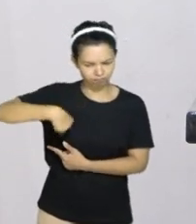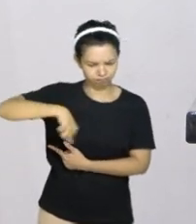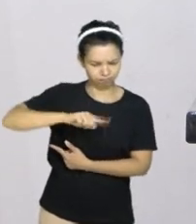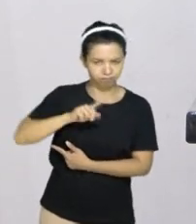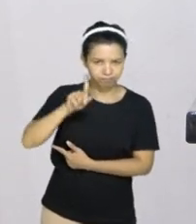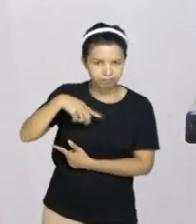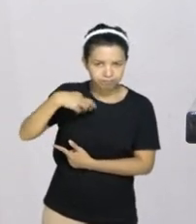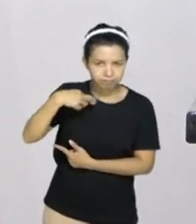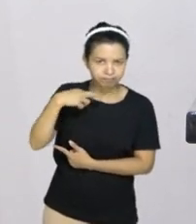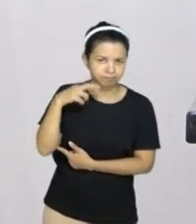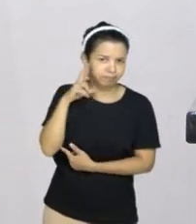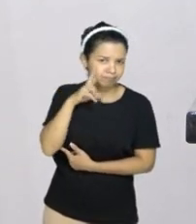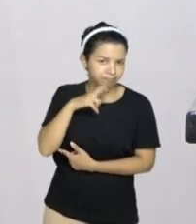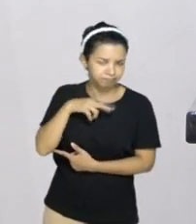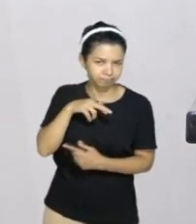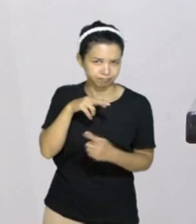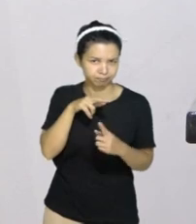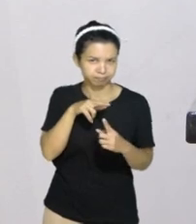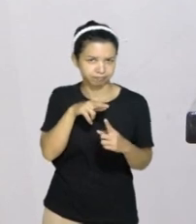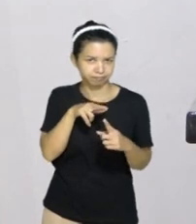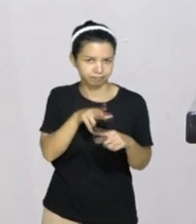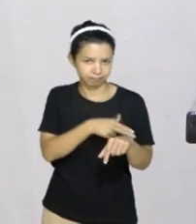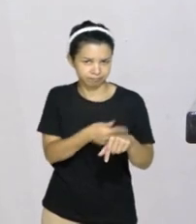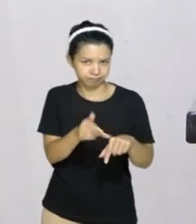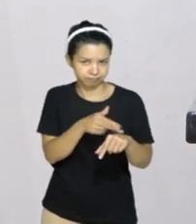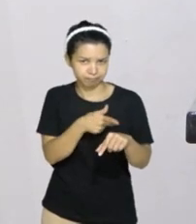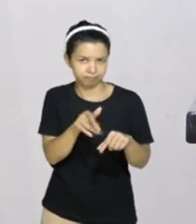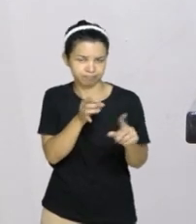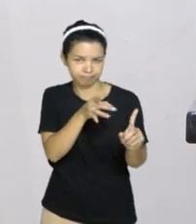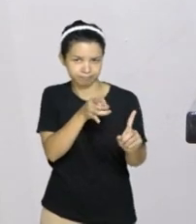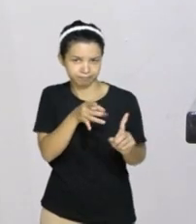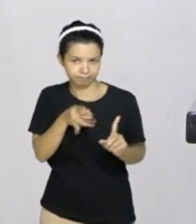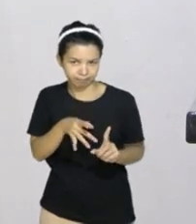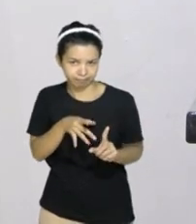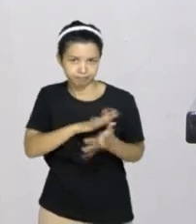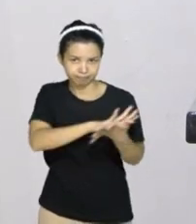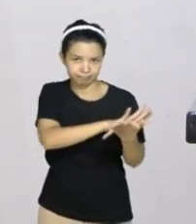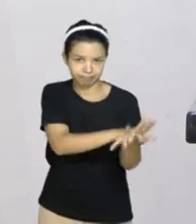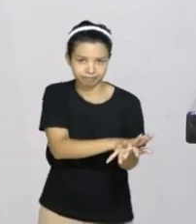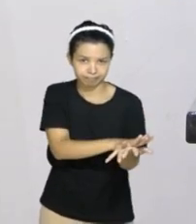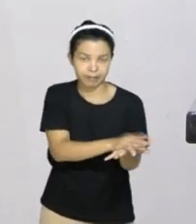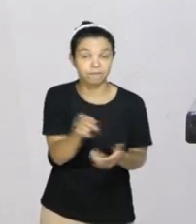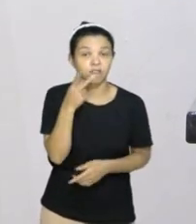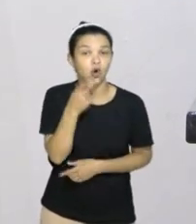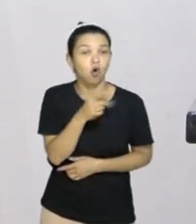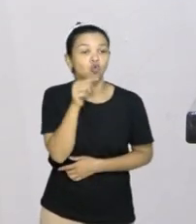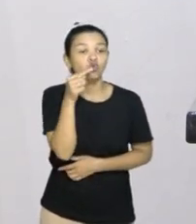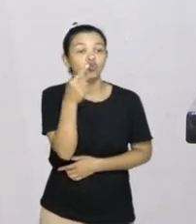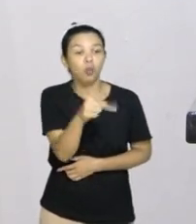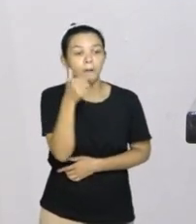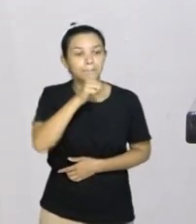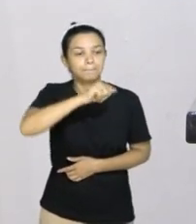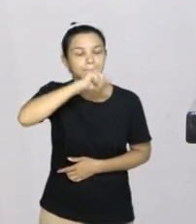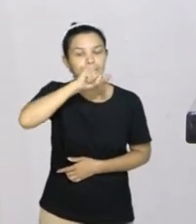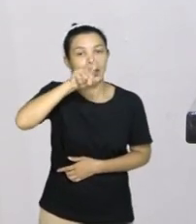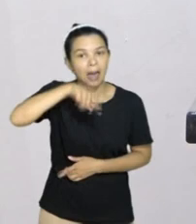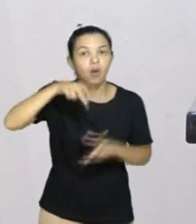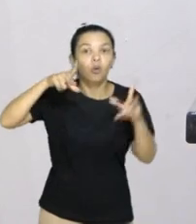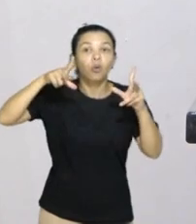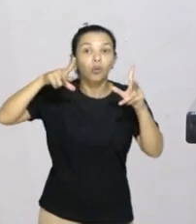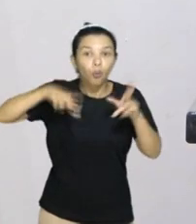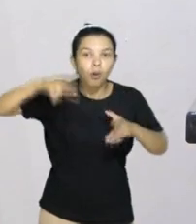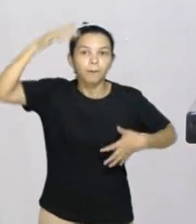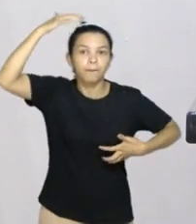a sua mãe é uma macaca e nós nós Presidente somos os